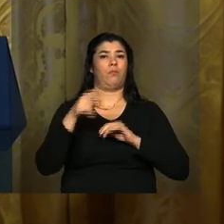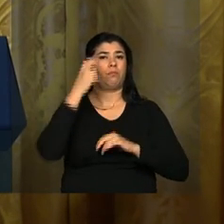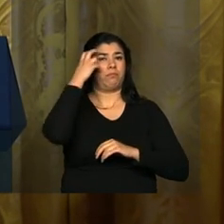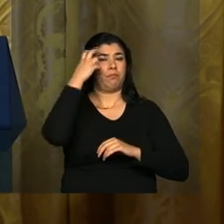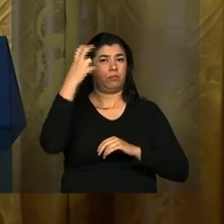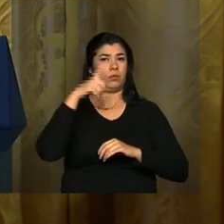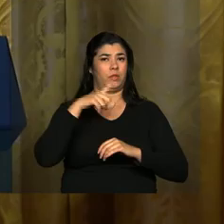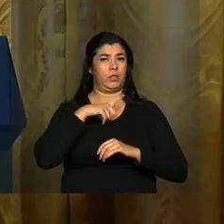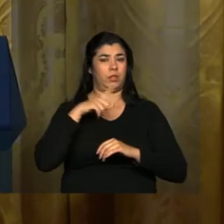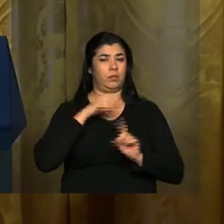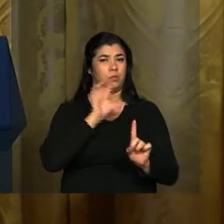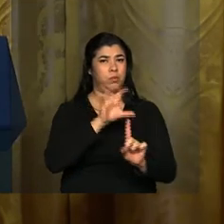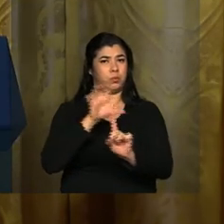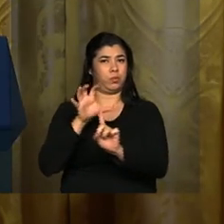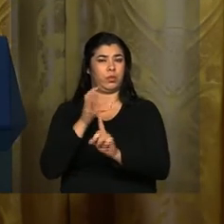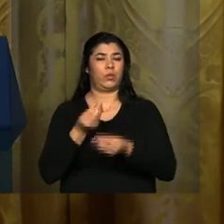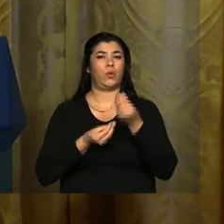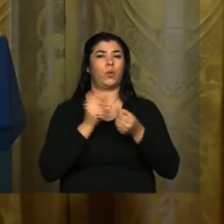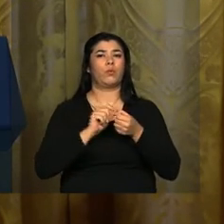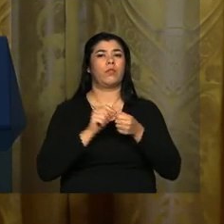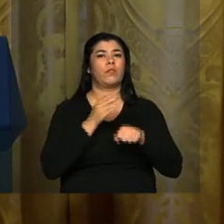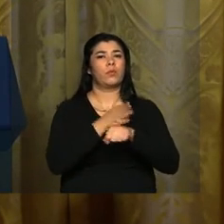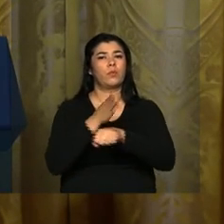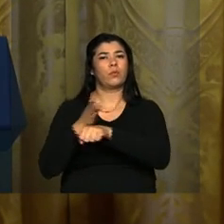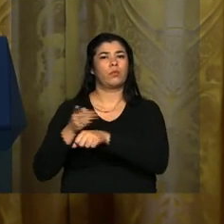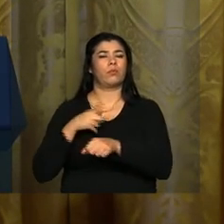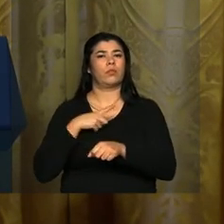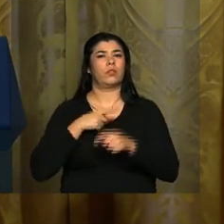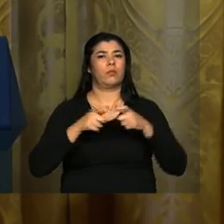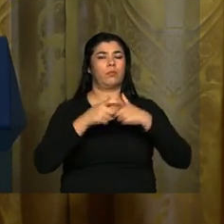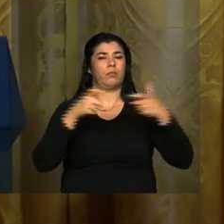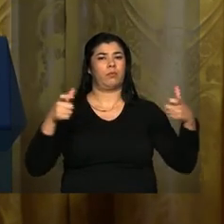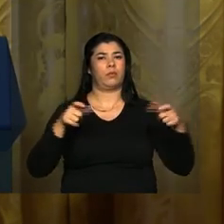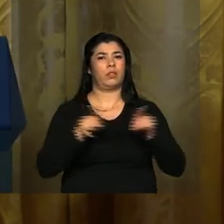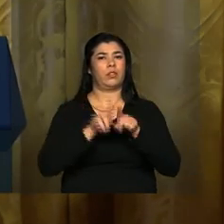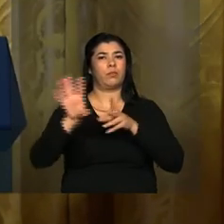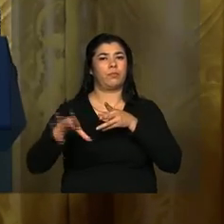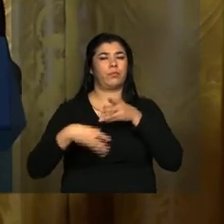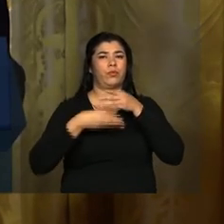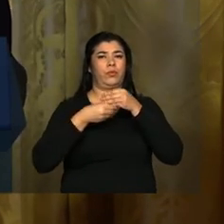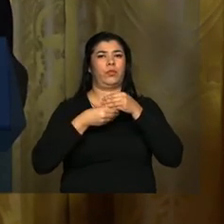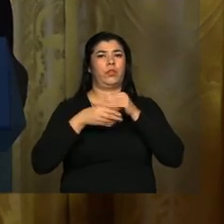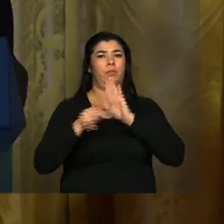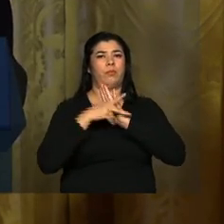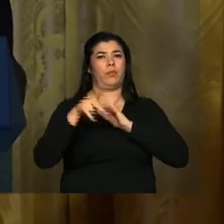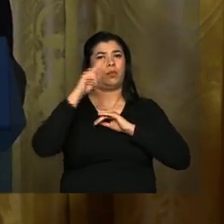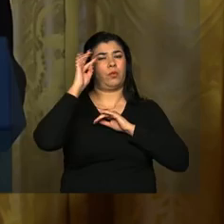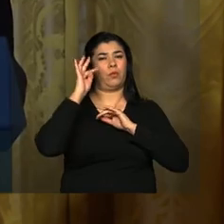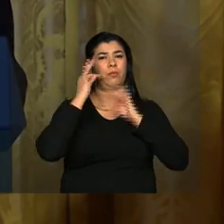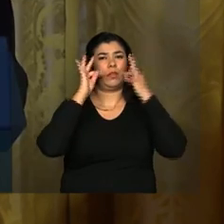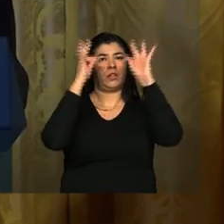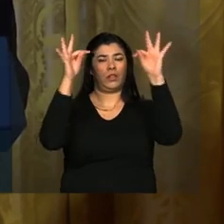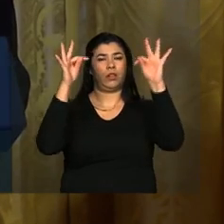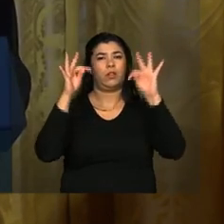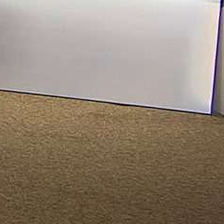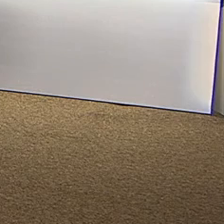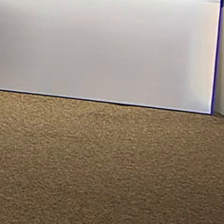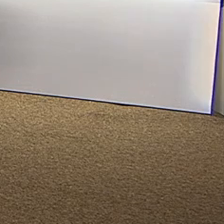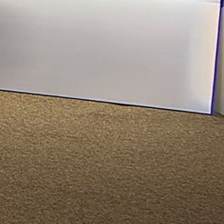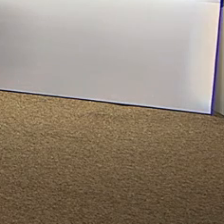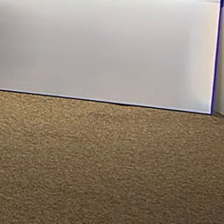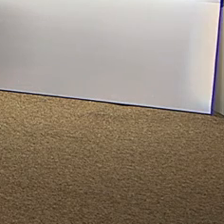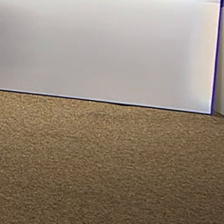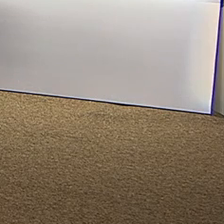impacto por meio dos investimentos aos ampliar a incorporação de tecnologia aos produtos brasileiros